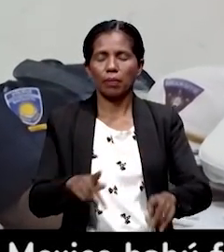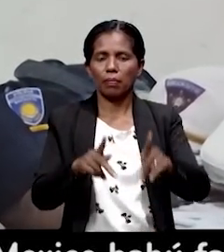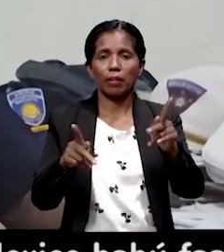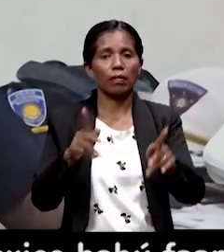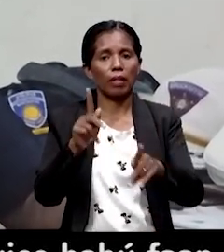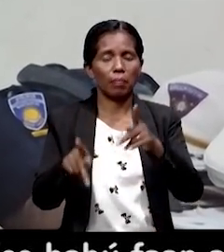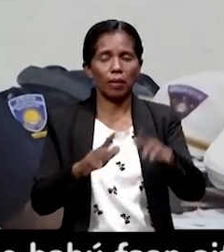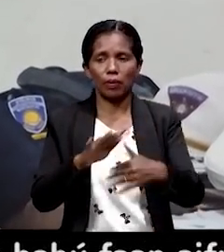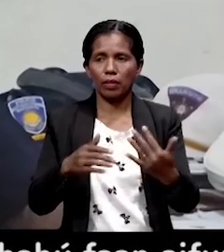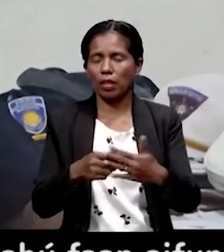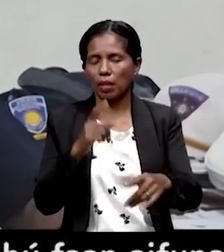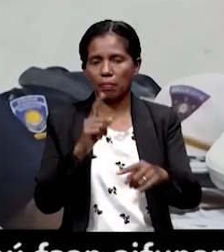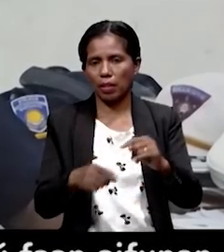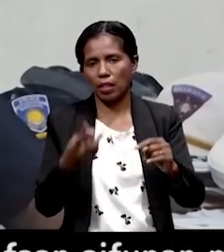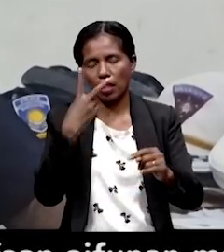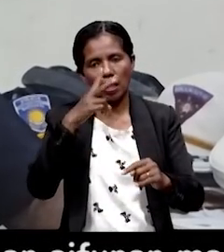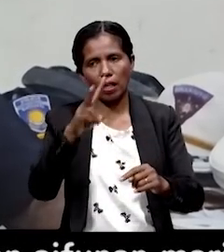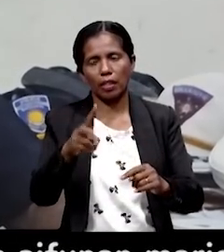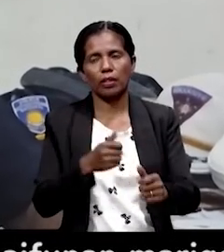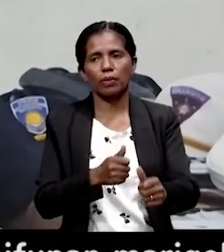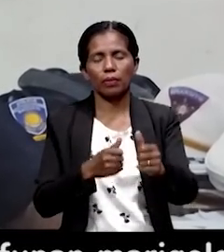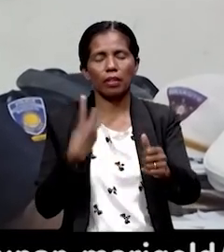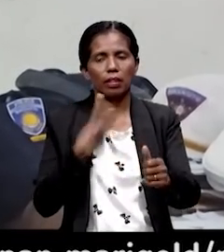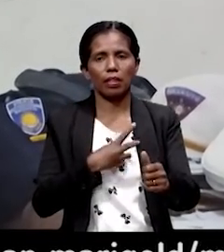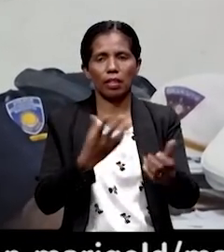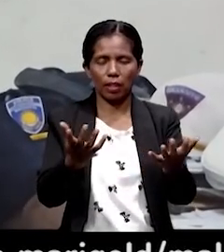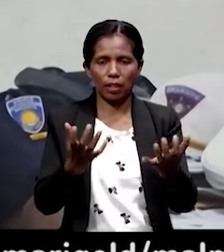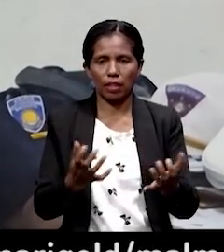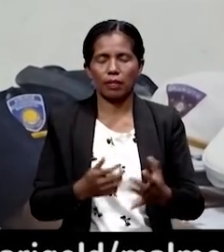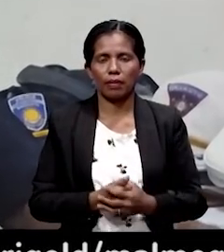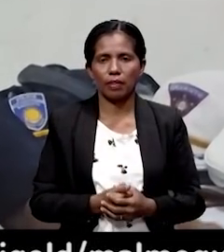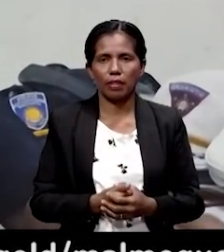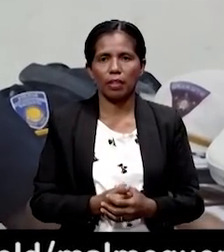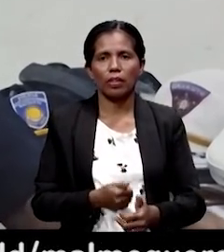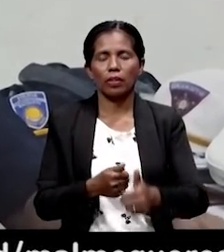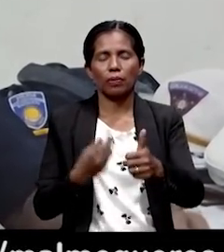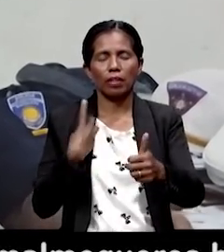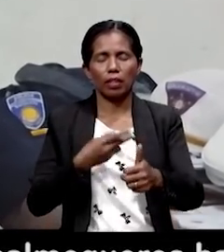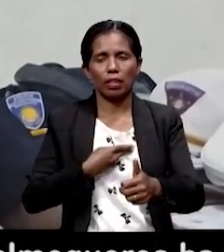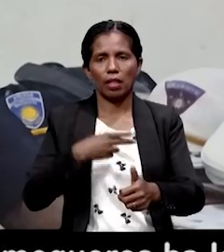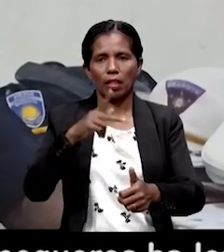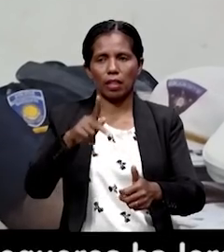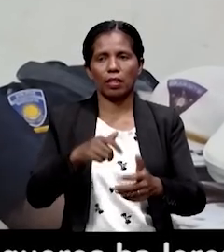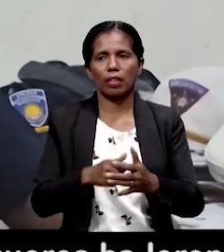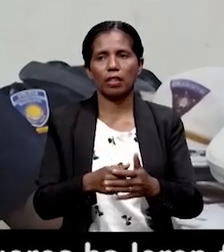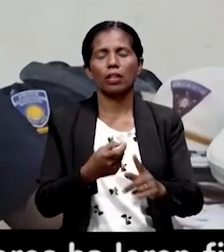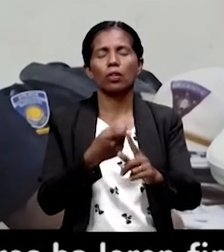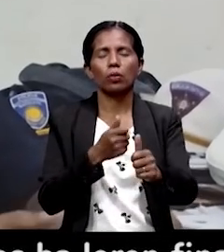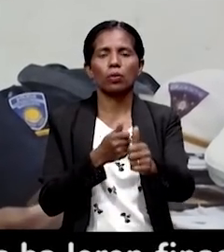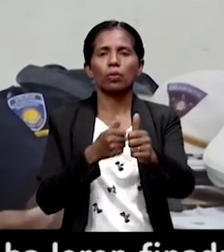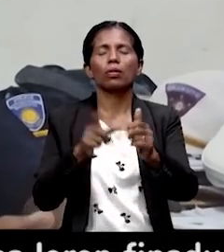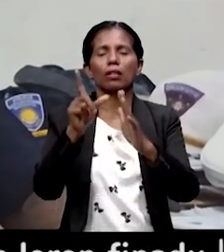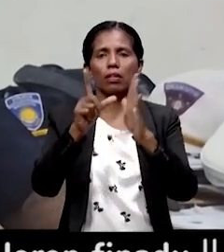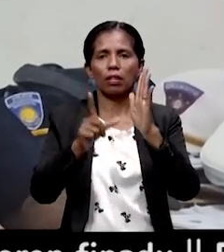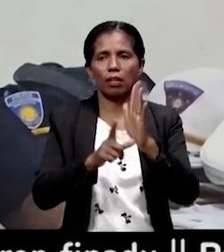vele, interpreta, tu ir tem a cara, tu ir tem a alo, mas vem, interpreta tu ir lei. Tambah